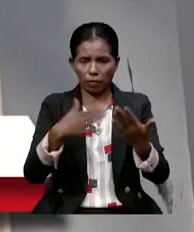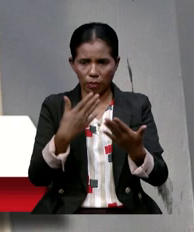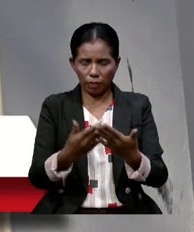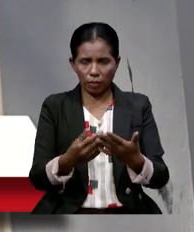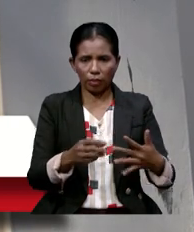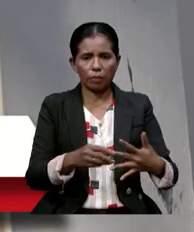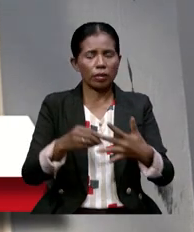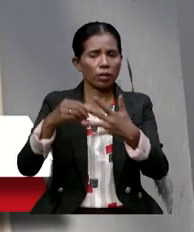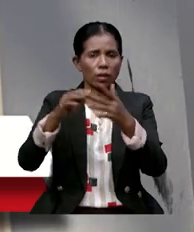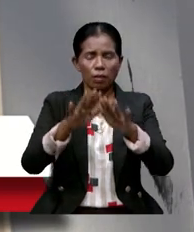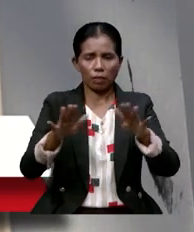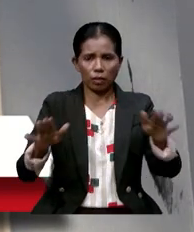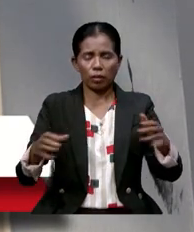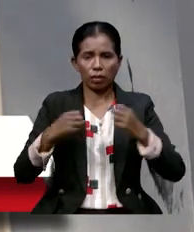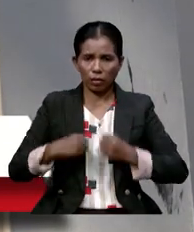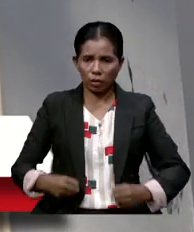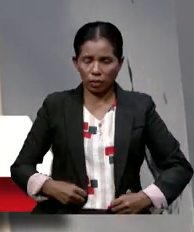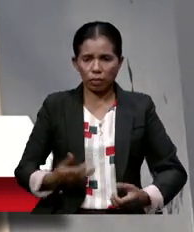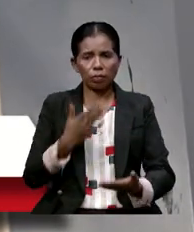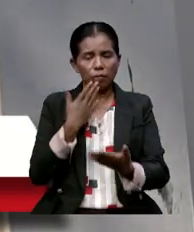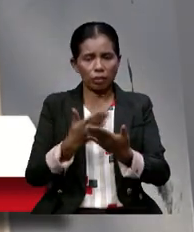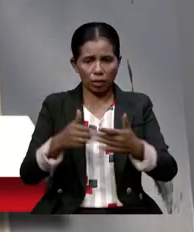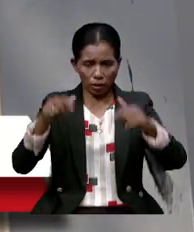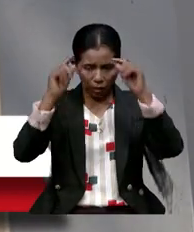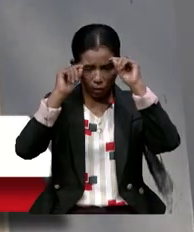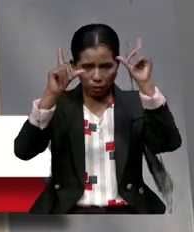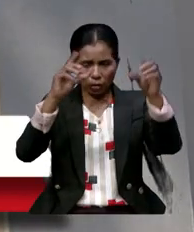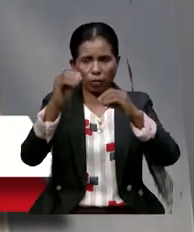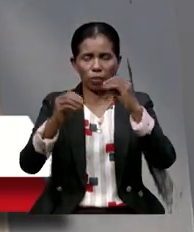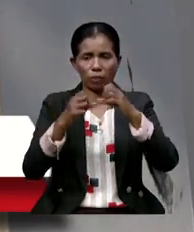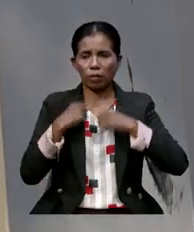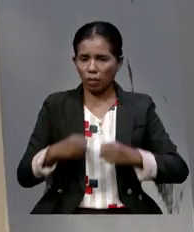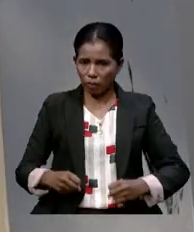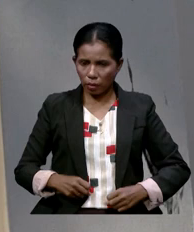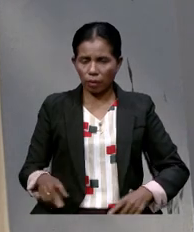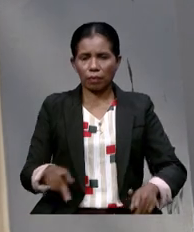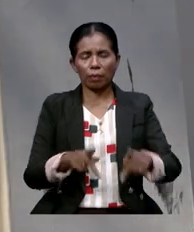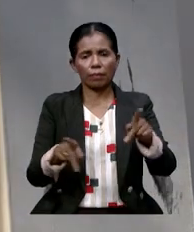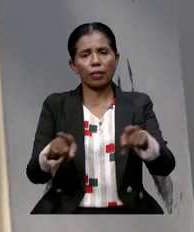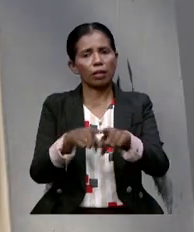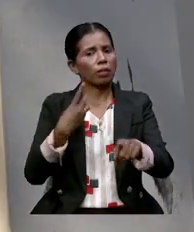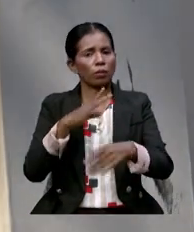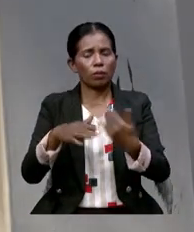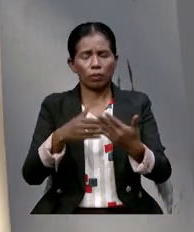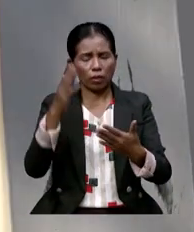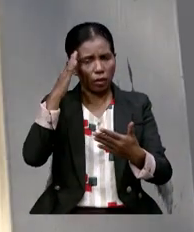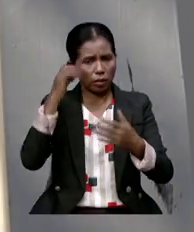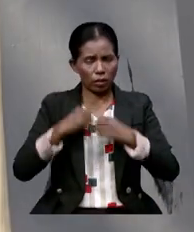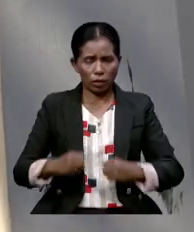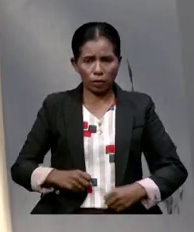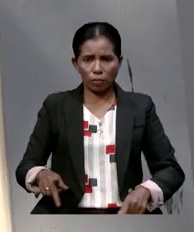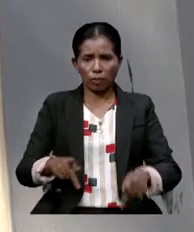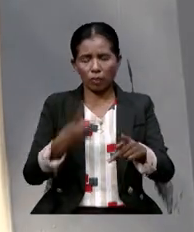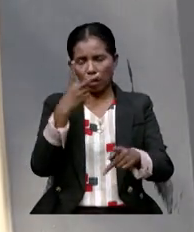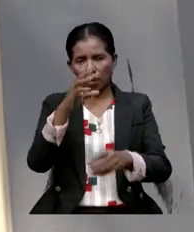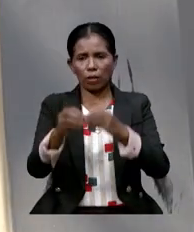Liu balabarik sirinya BEMSTAR ia Timor Leste ne be relasan ho Saudi publiku. Hansa ita hotu atene katak Saudi publiku ne mai tahare kona